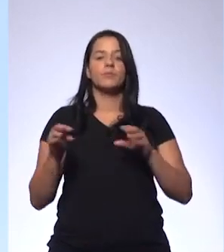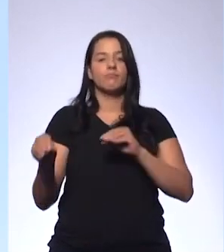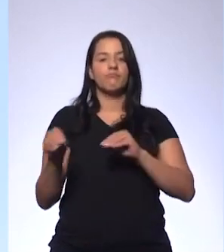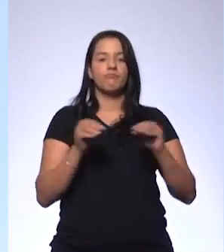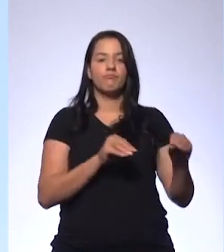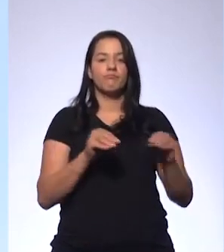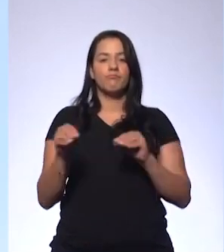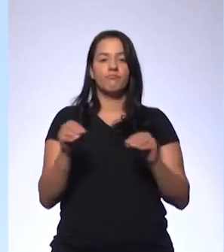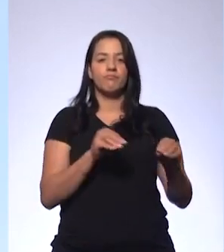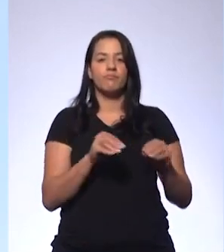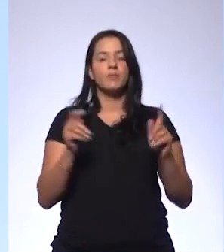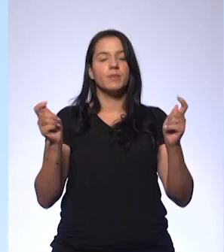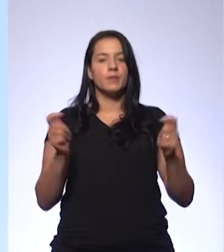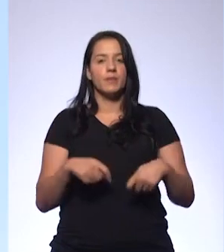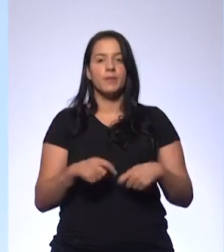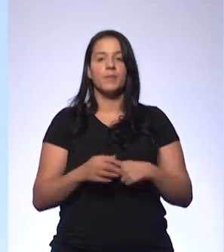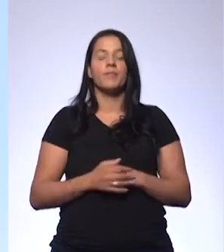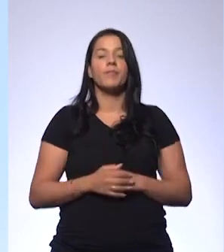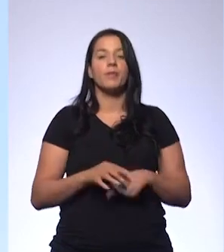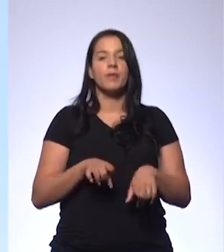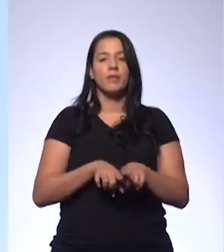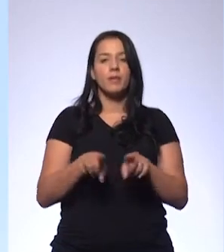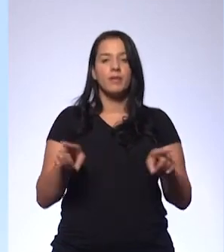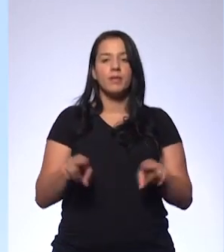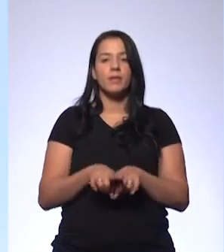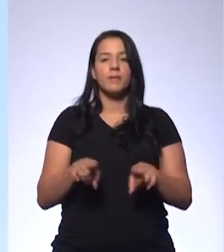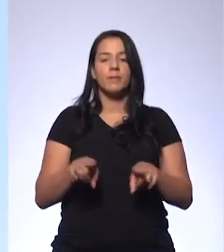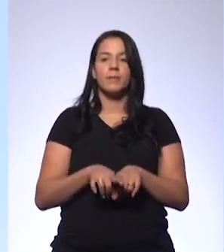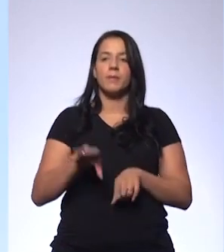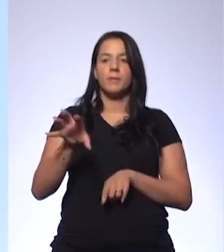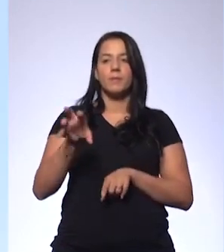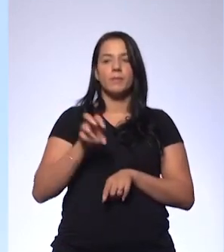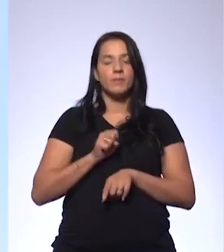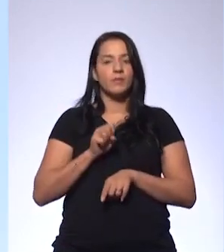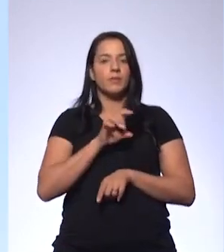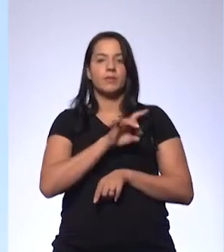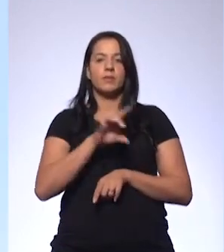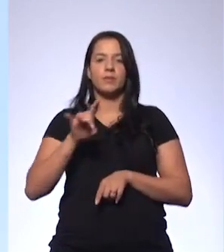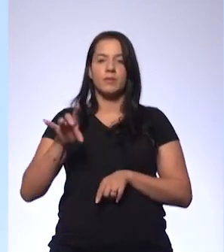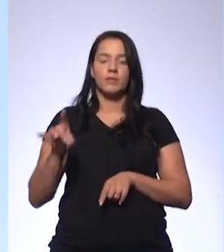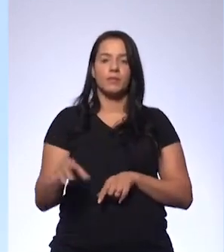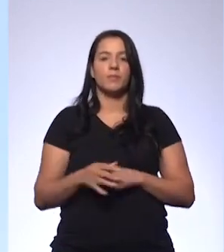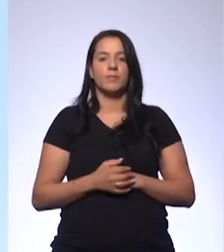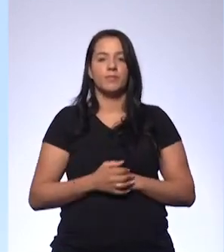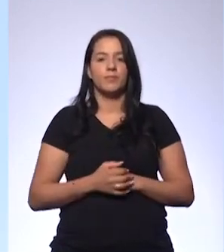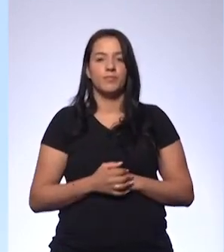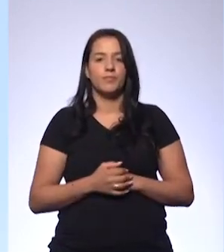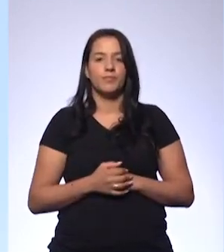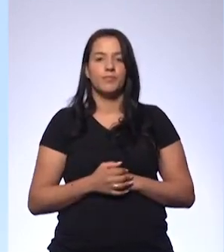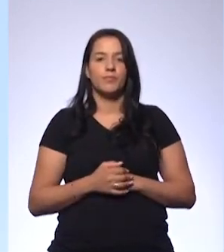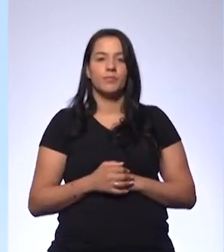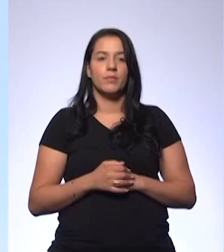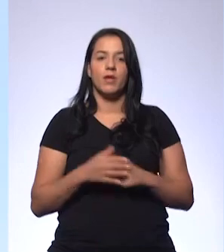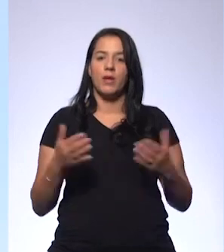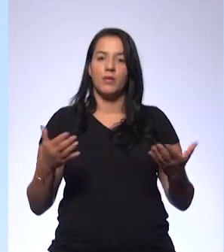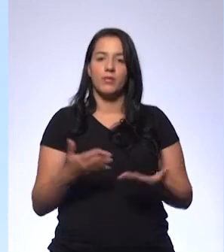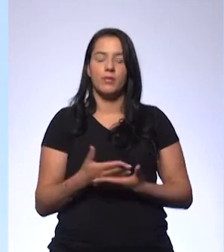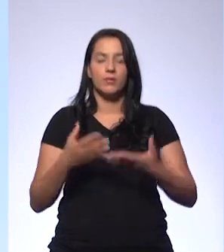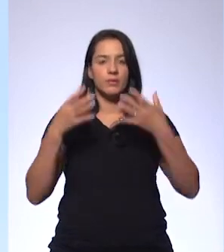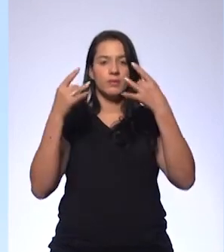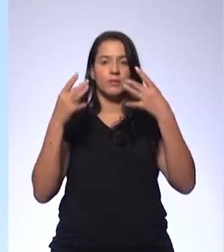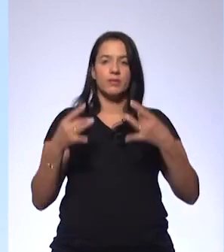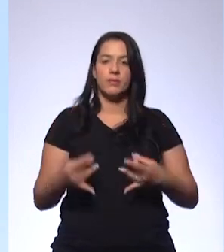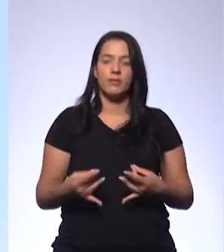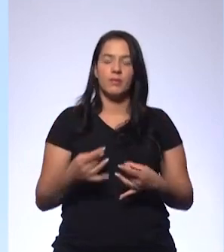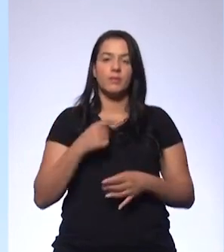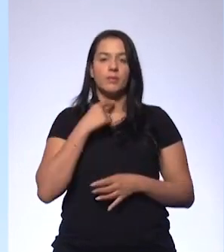que também vão acabar ali absorvendo características de cada um desses biomas. Tá? Então, a gente não vai entrar em detalhe nisso,